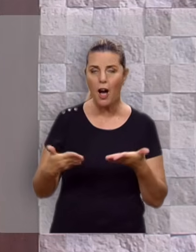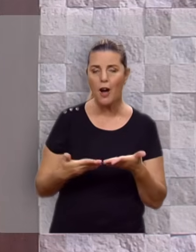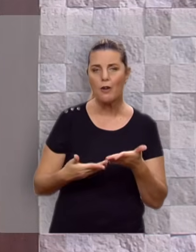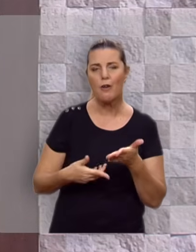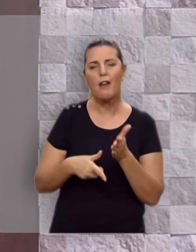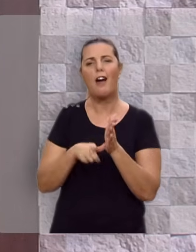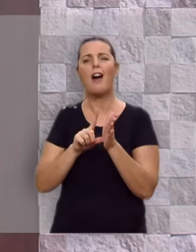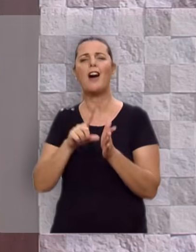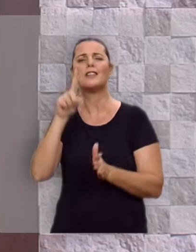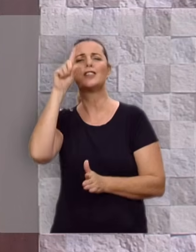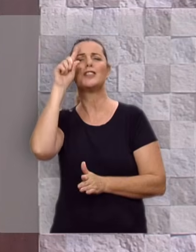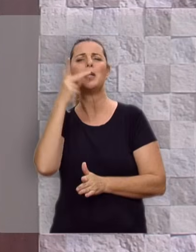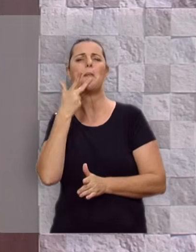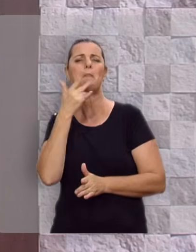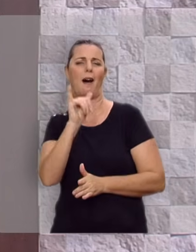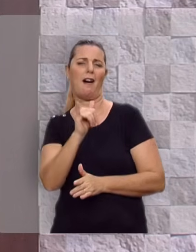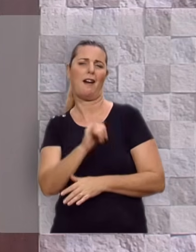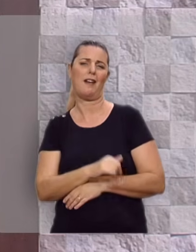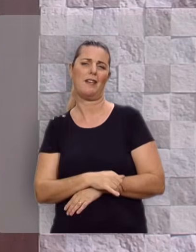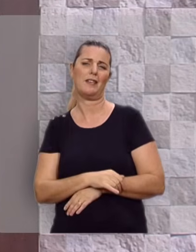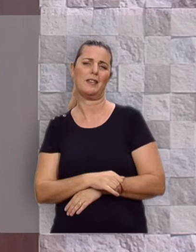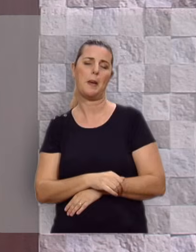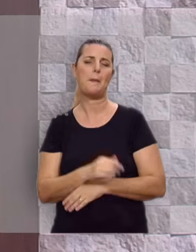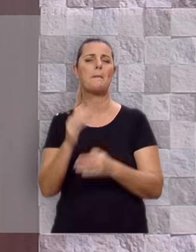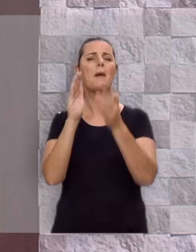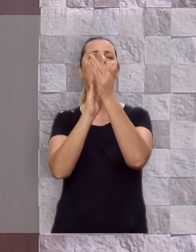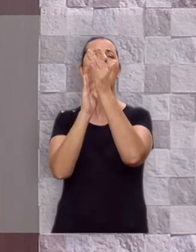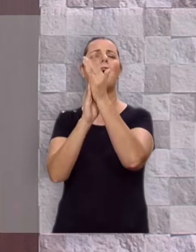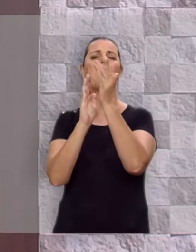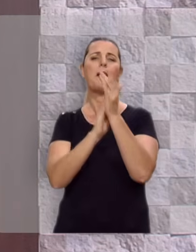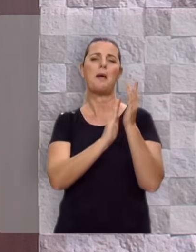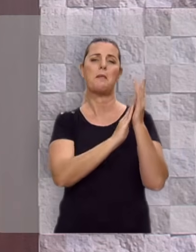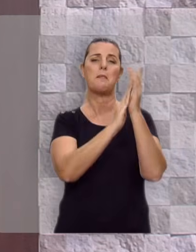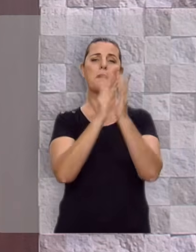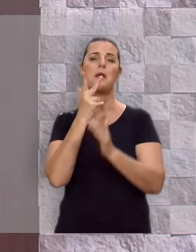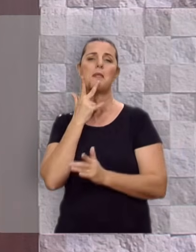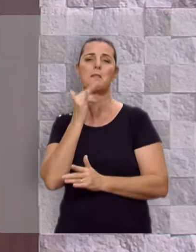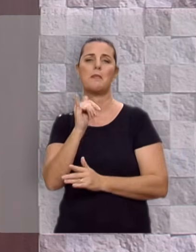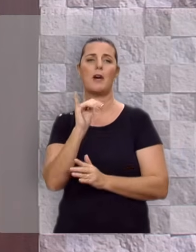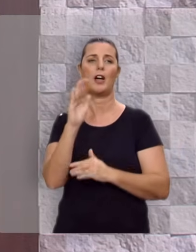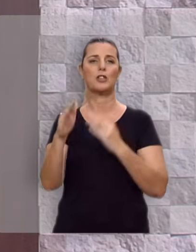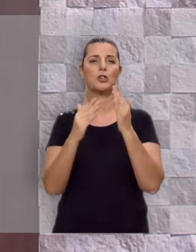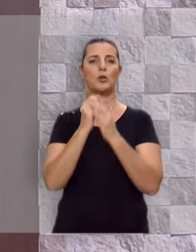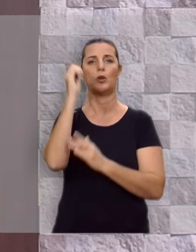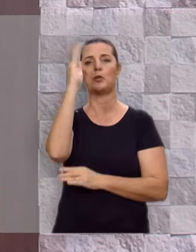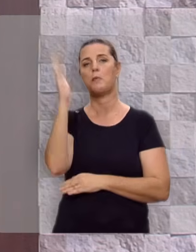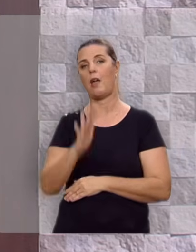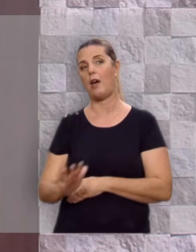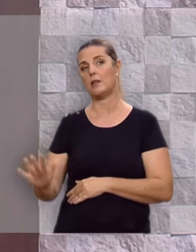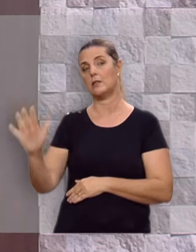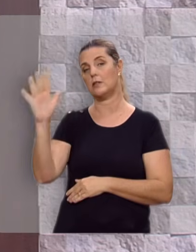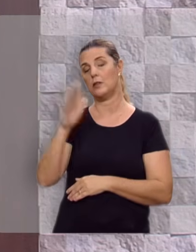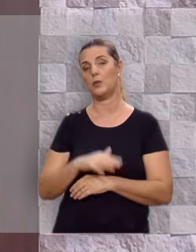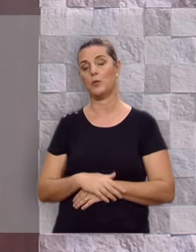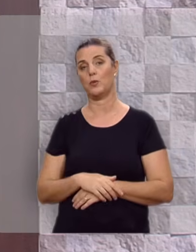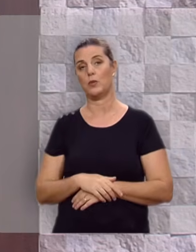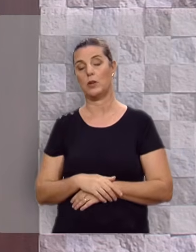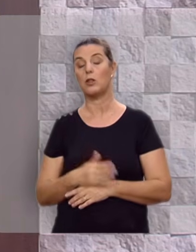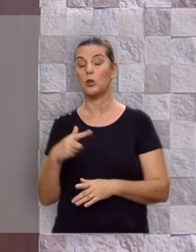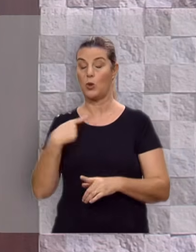do Dia dos Pais, amanhã é o Dia dos Pais, parabéns pais de todo o Brasil. E nós estamos então